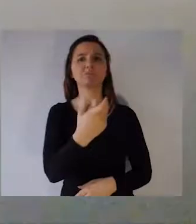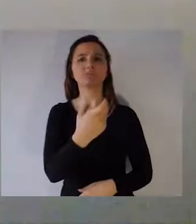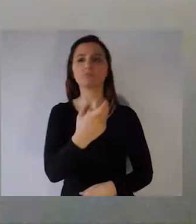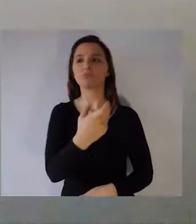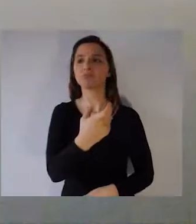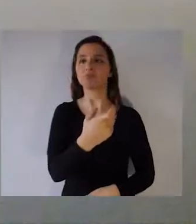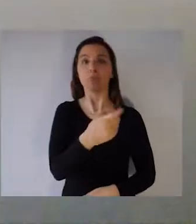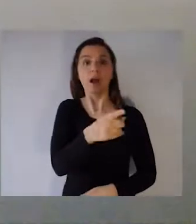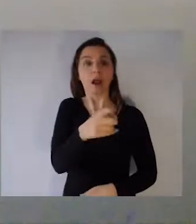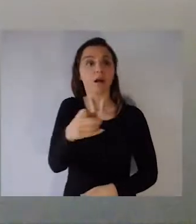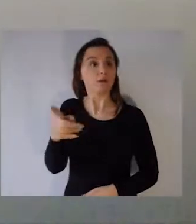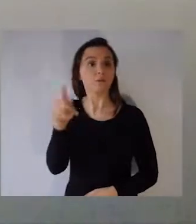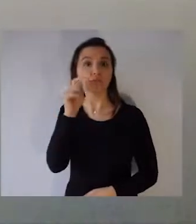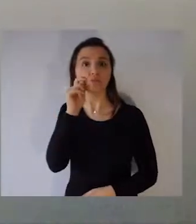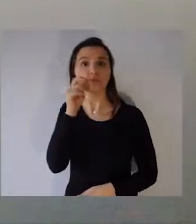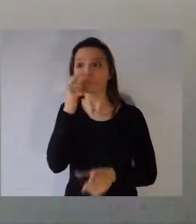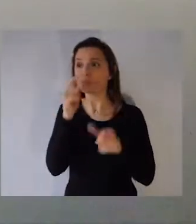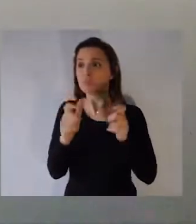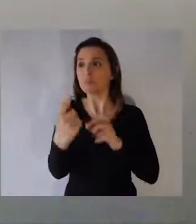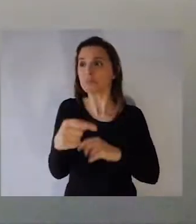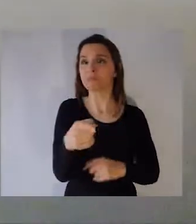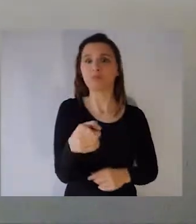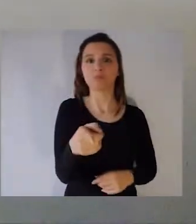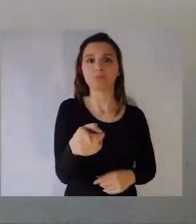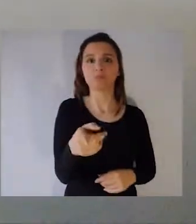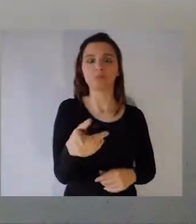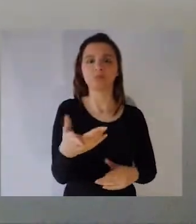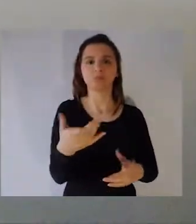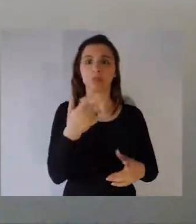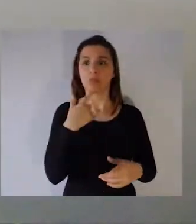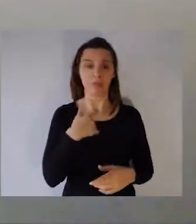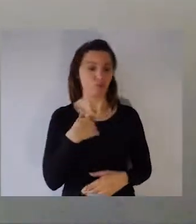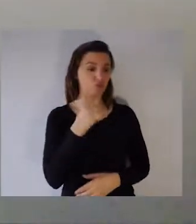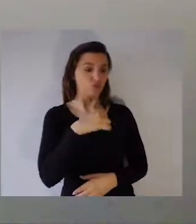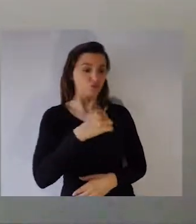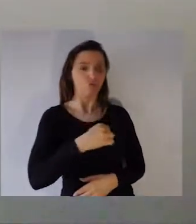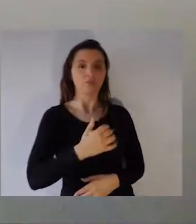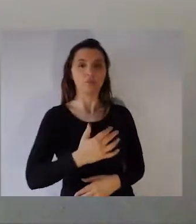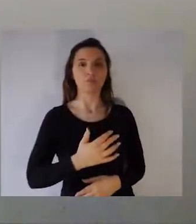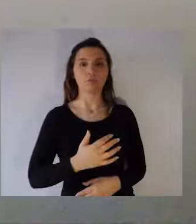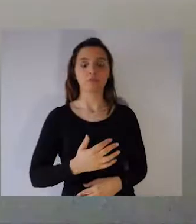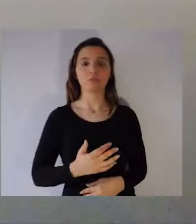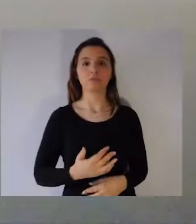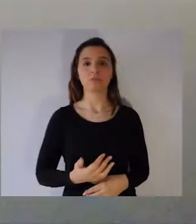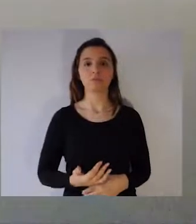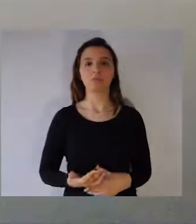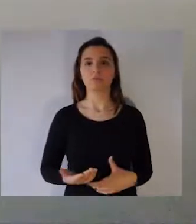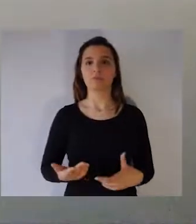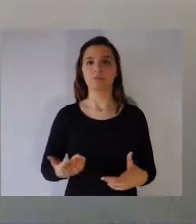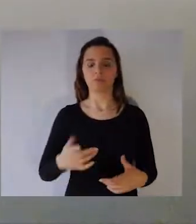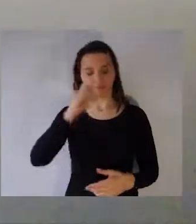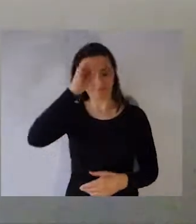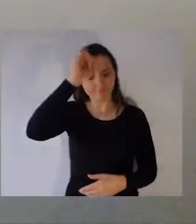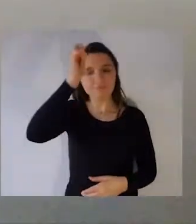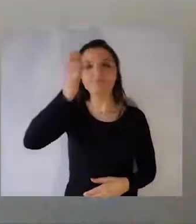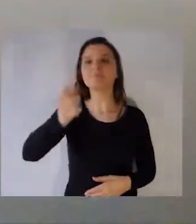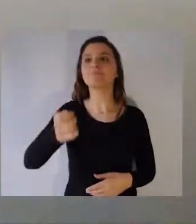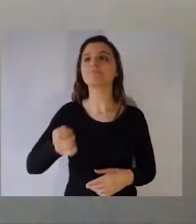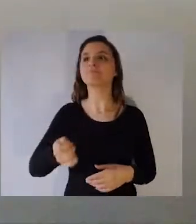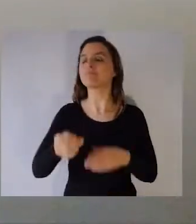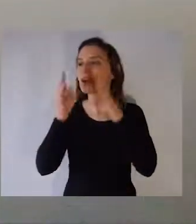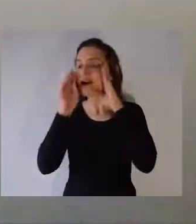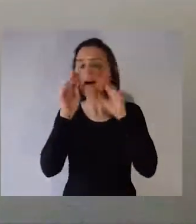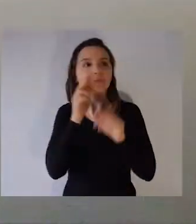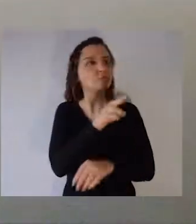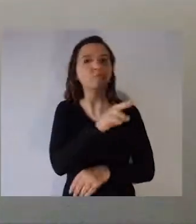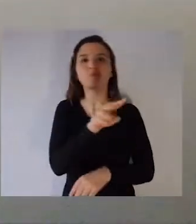Perguntei se era ali que faziam turistas e disseram que sim. Tirou o boné